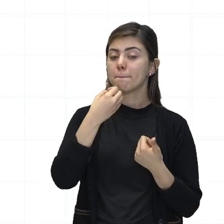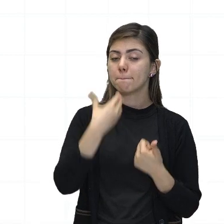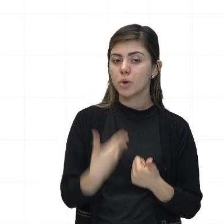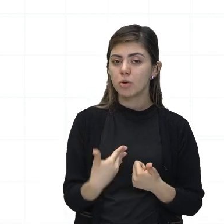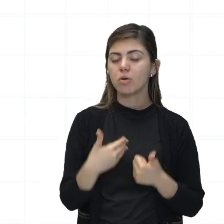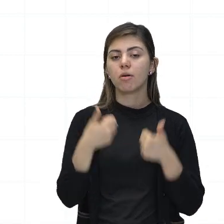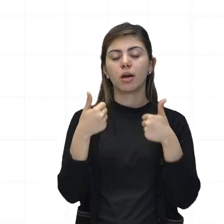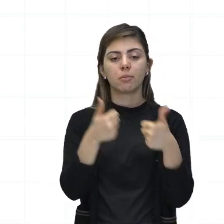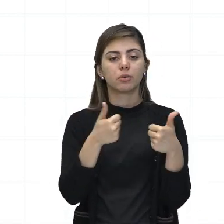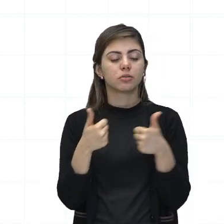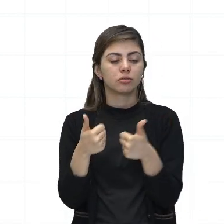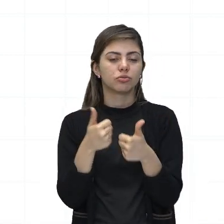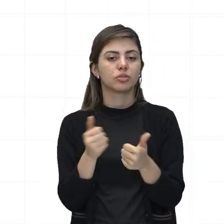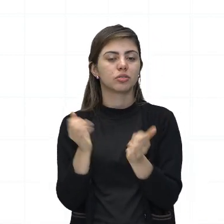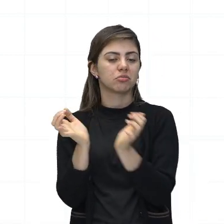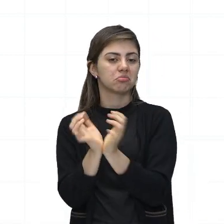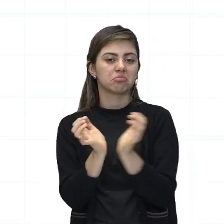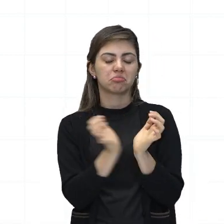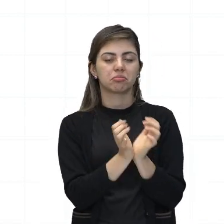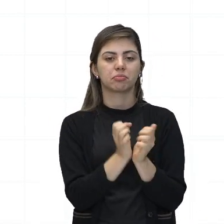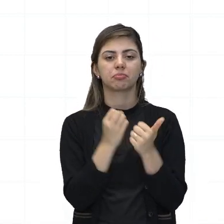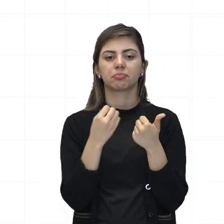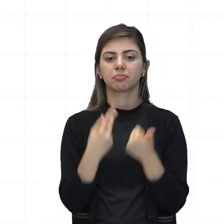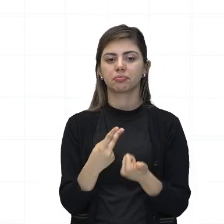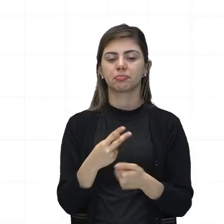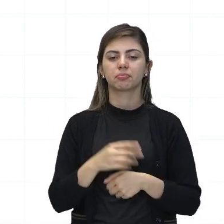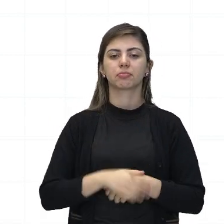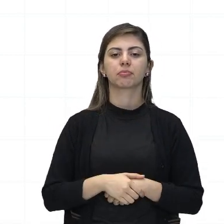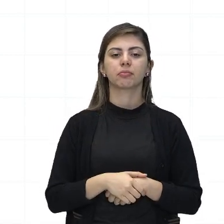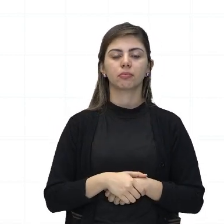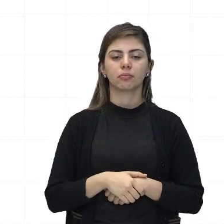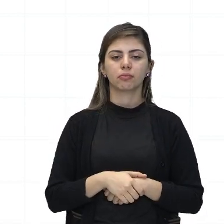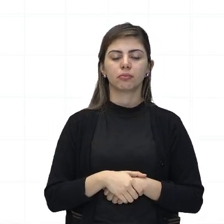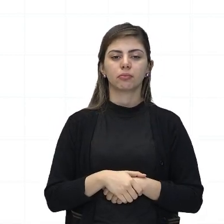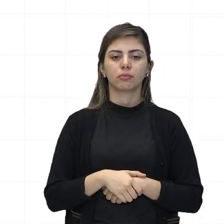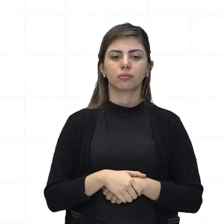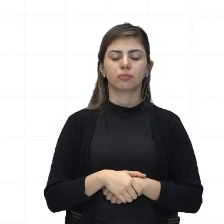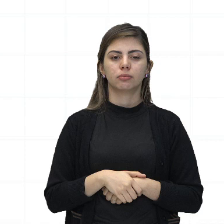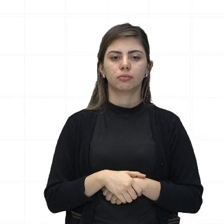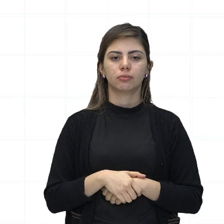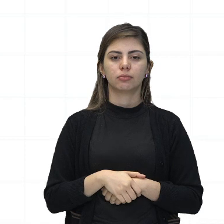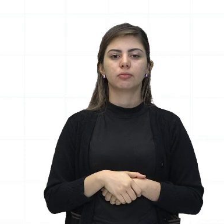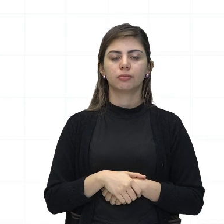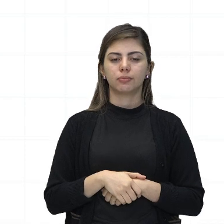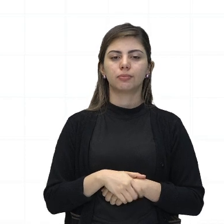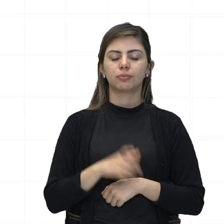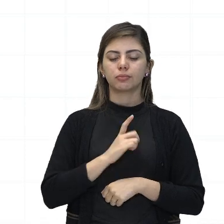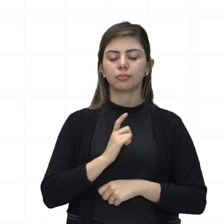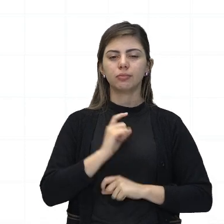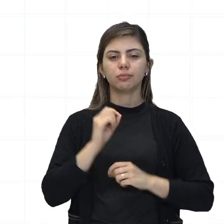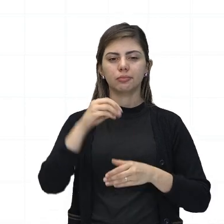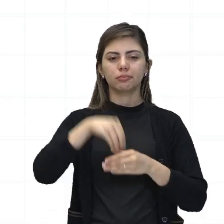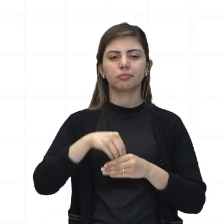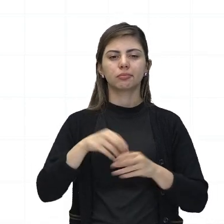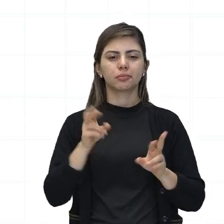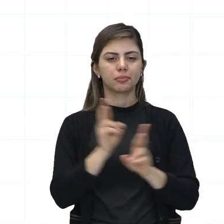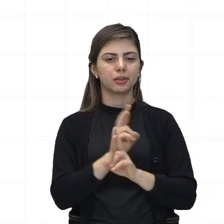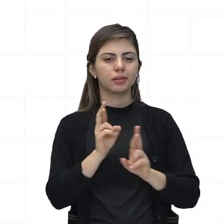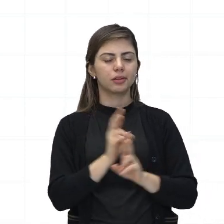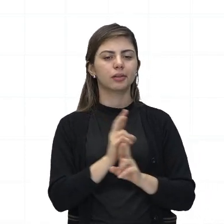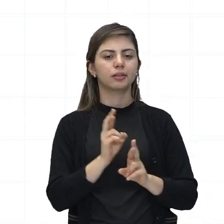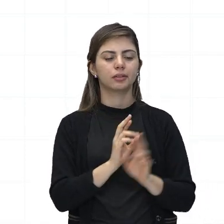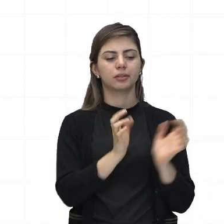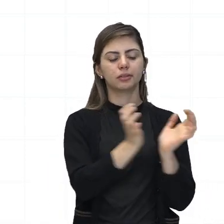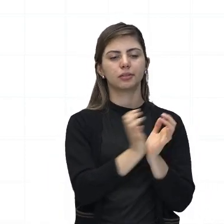positivo para os envolvidos, né? Para os organismos que estão ali se relacionando. E